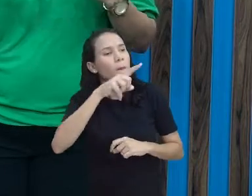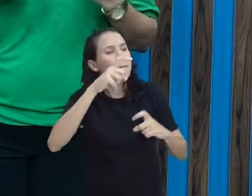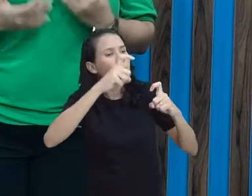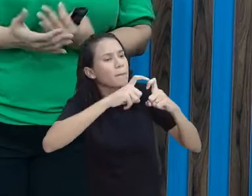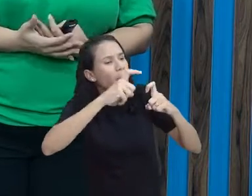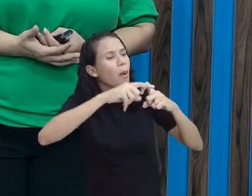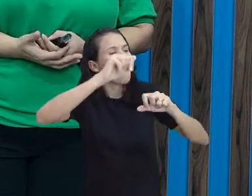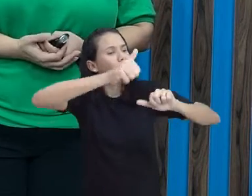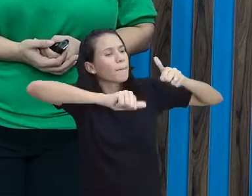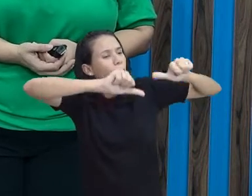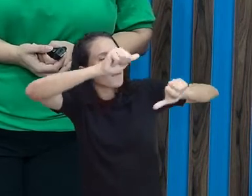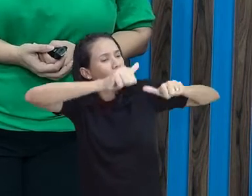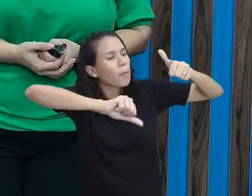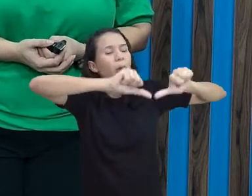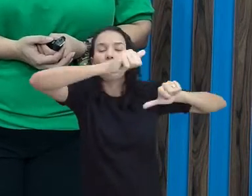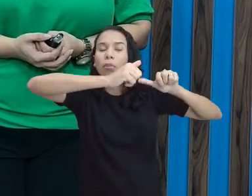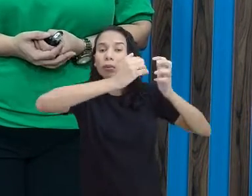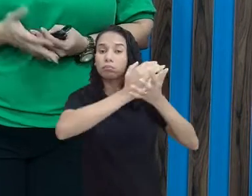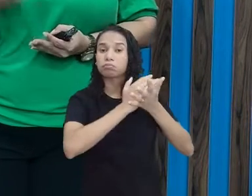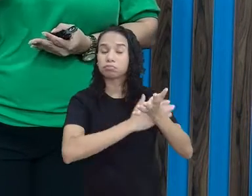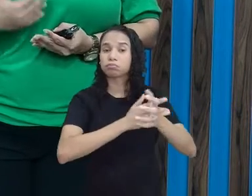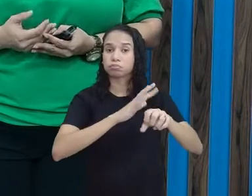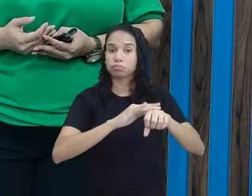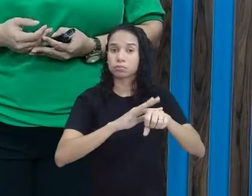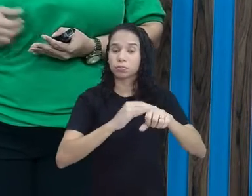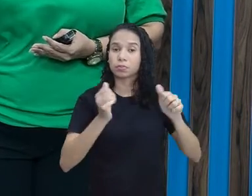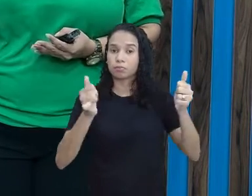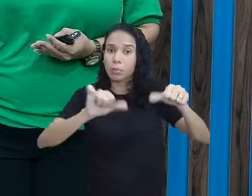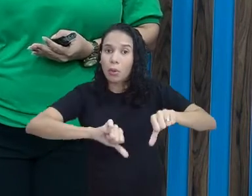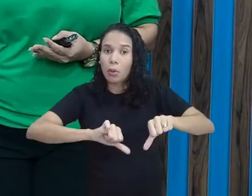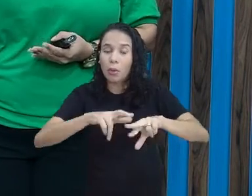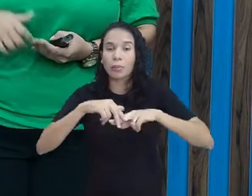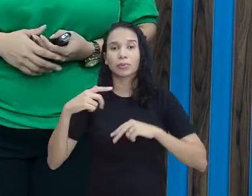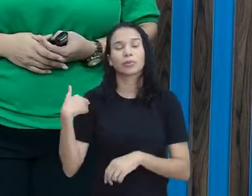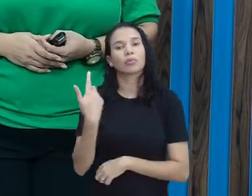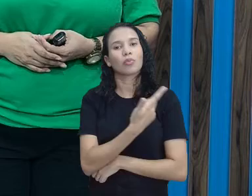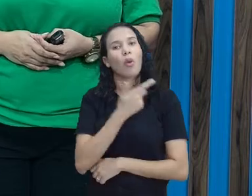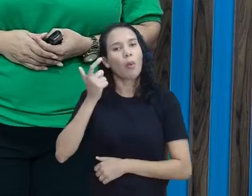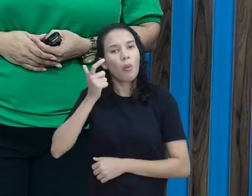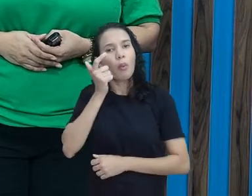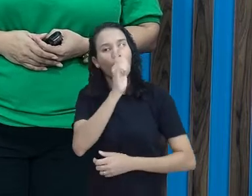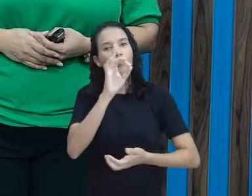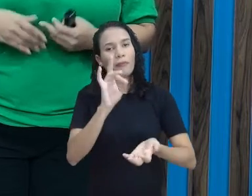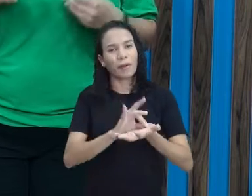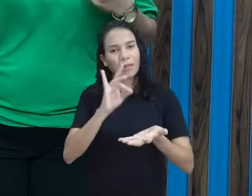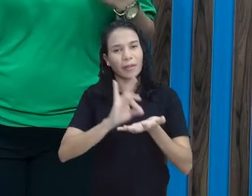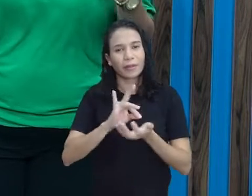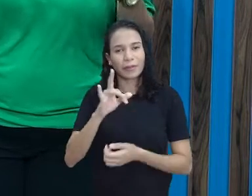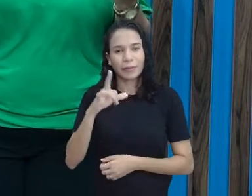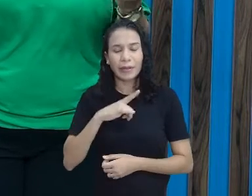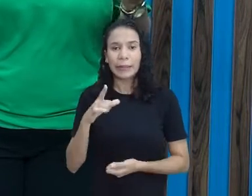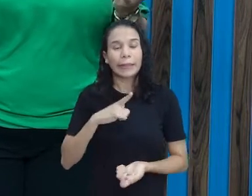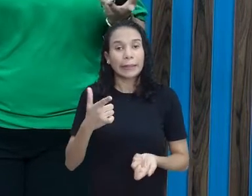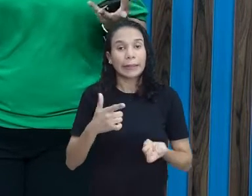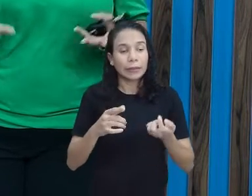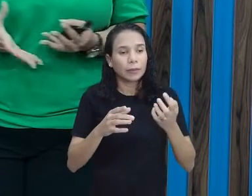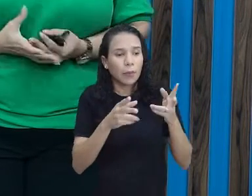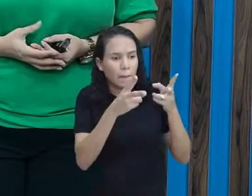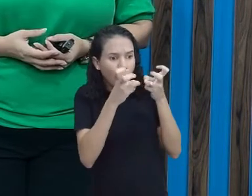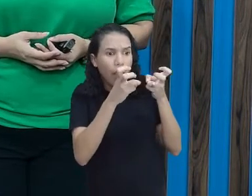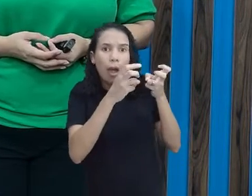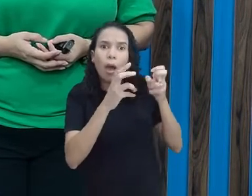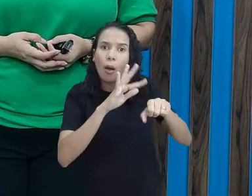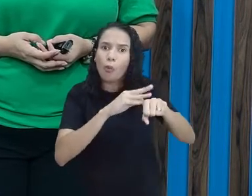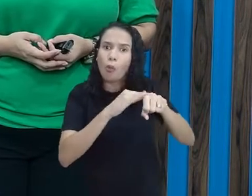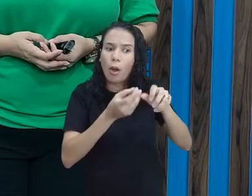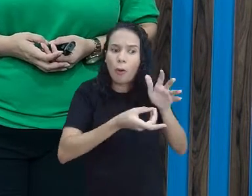fazer alguns exames preventivos, tá certo? Muitas das vezes a gente consegue achar essa doença logo no